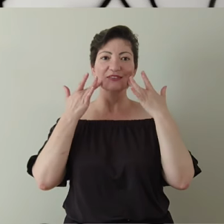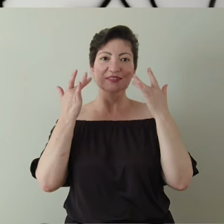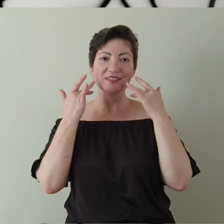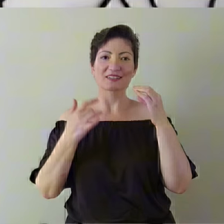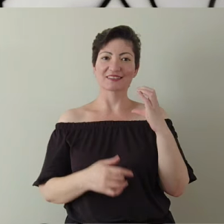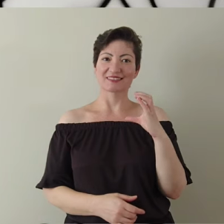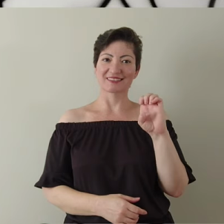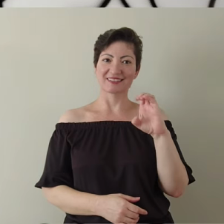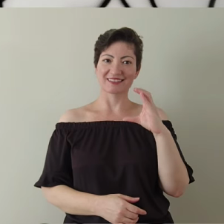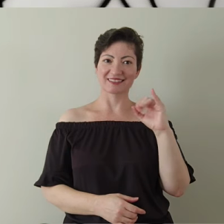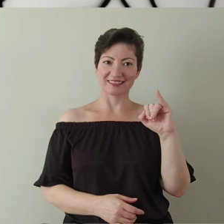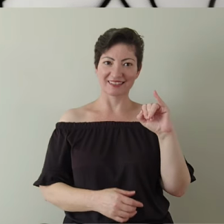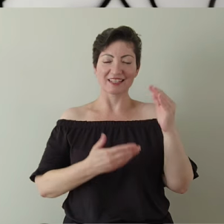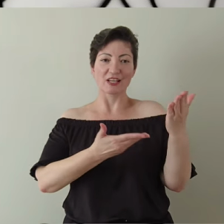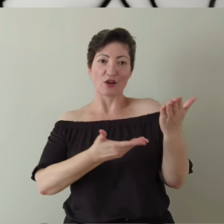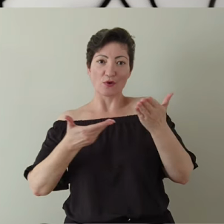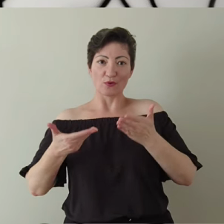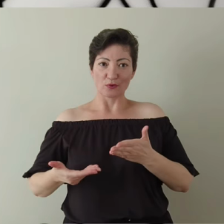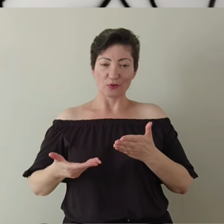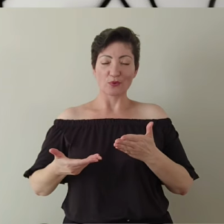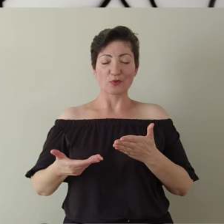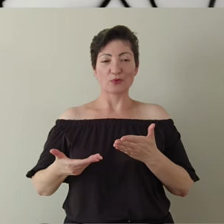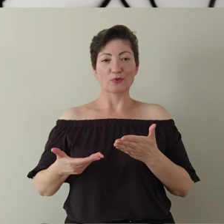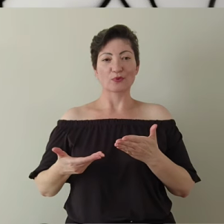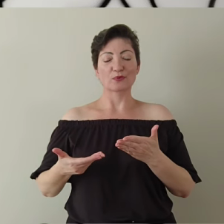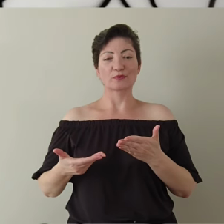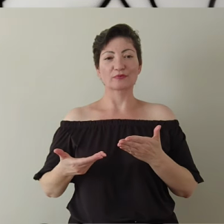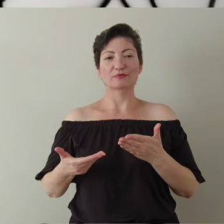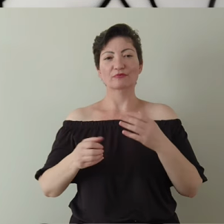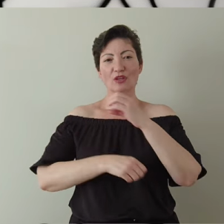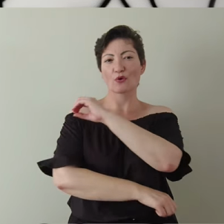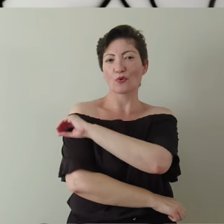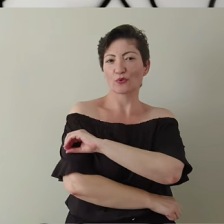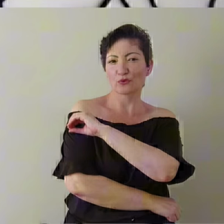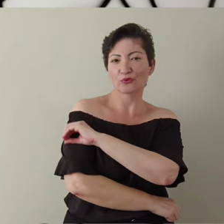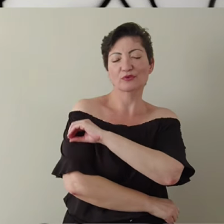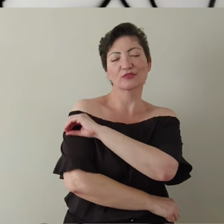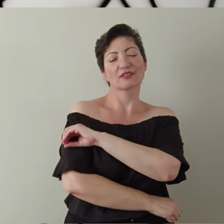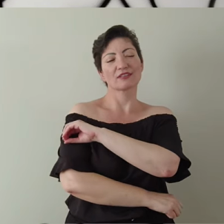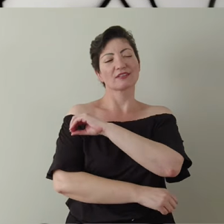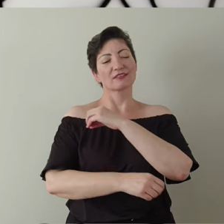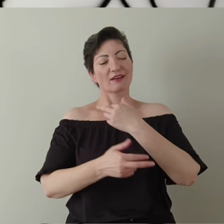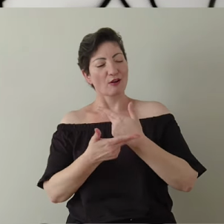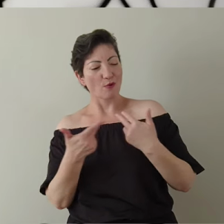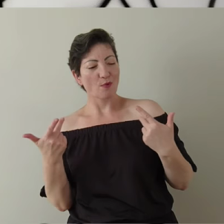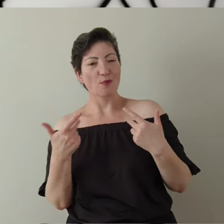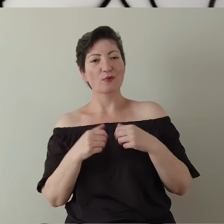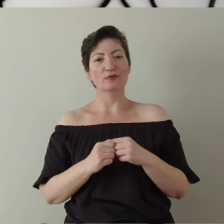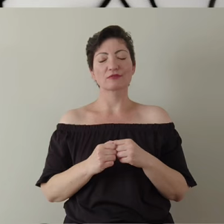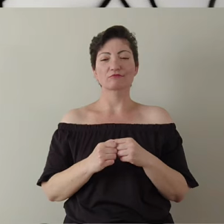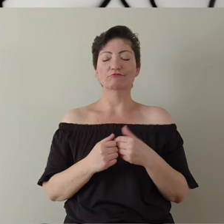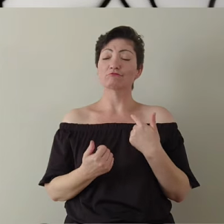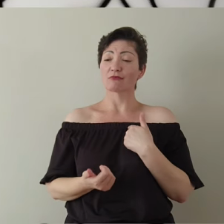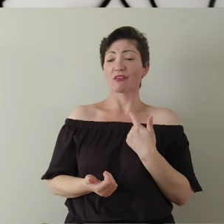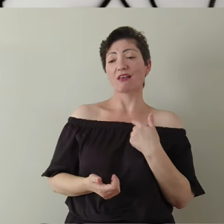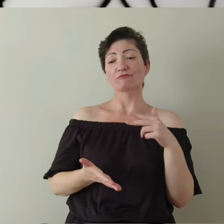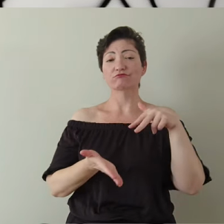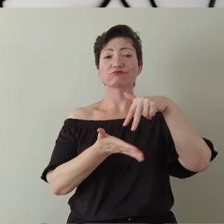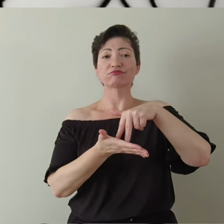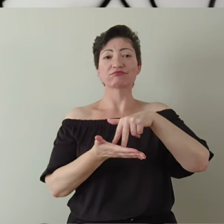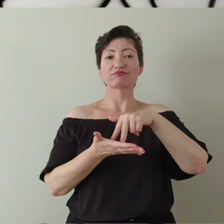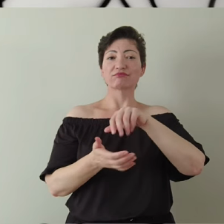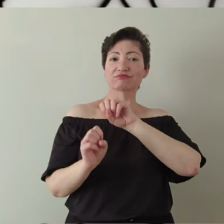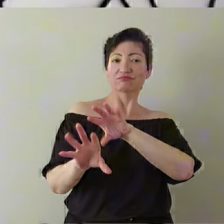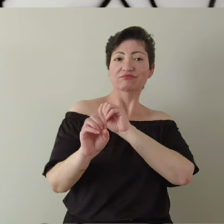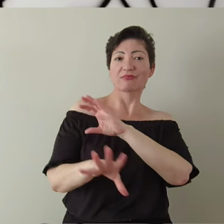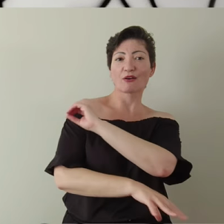o convite para trabalhar com ela, né, ministrando algumas oficinas e tal. E nessa de ministrar oficinas,